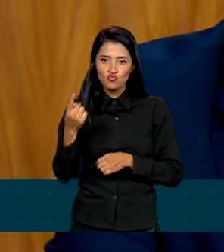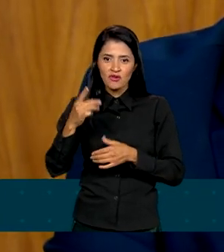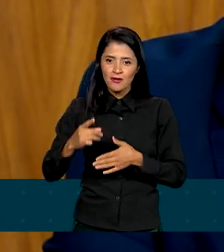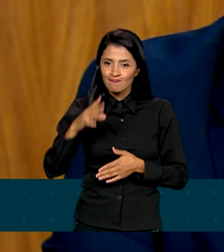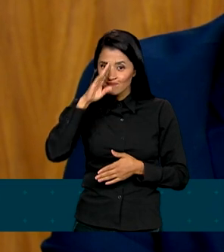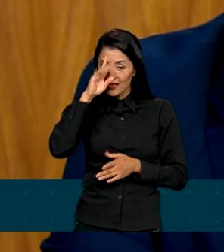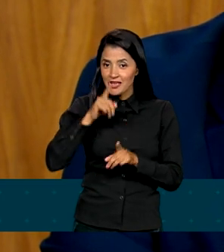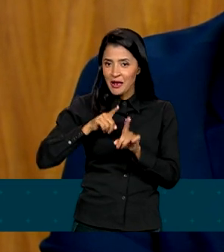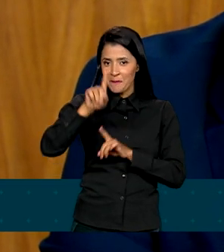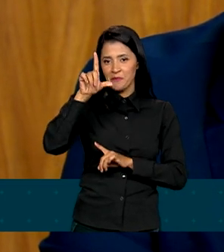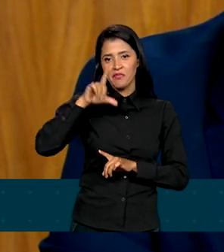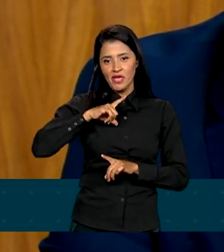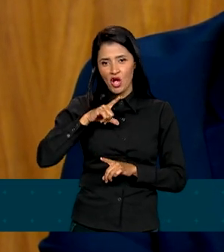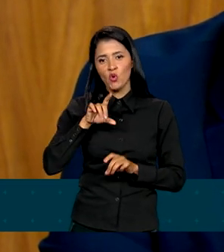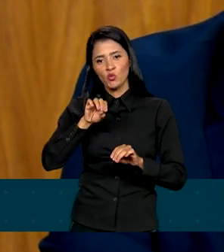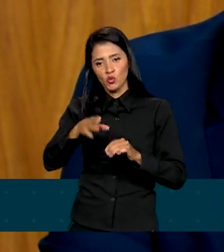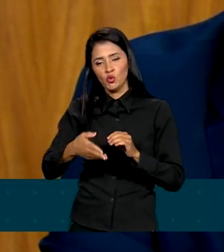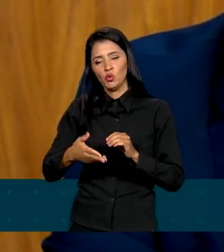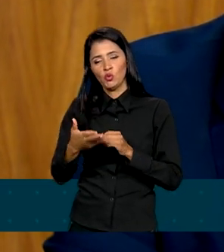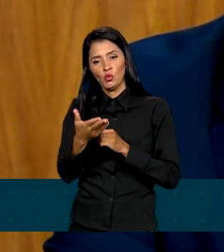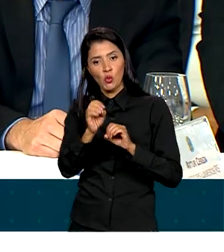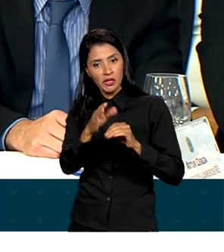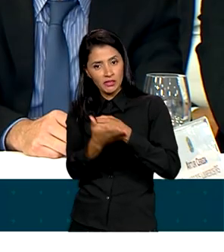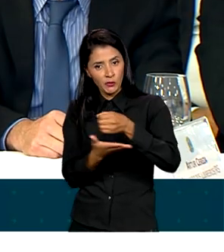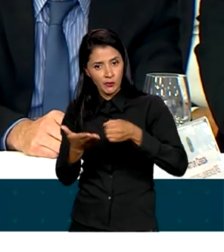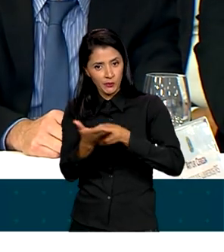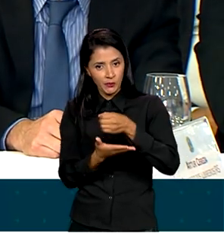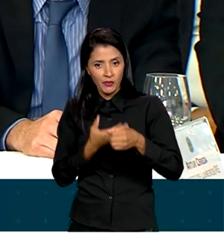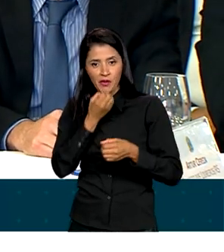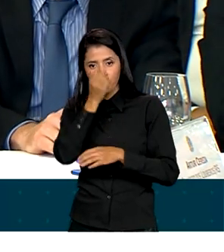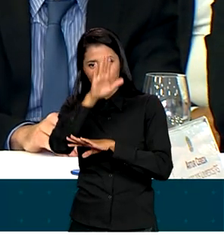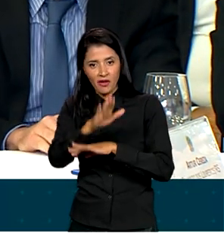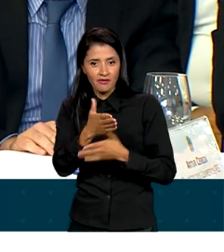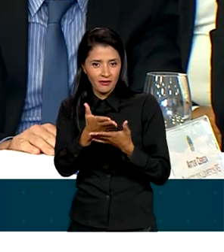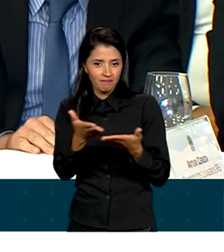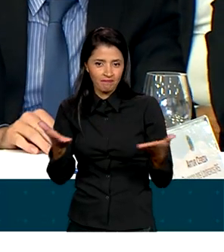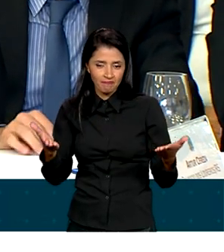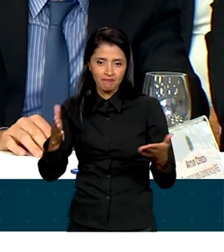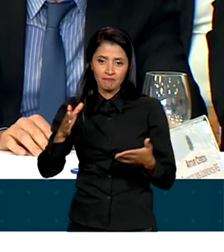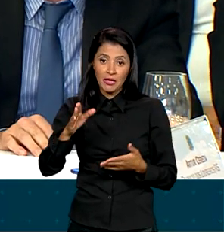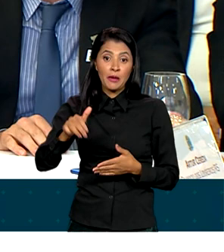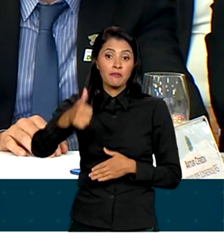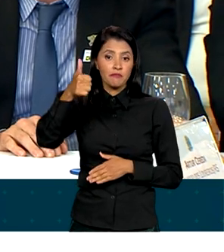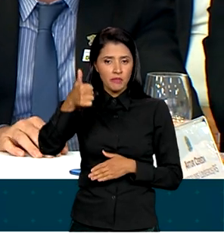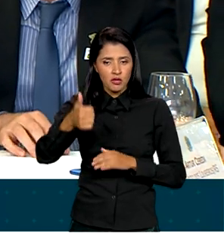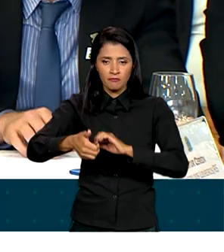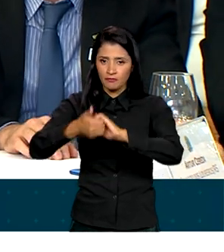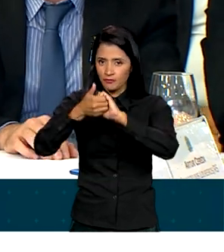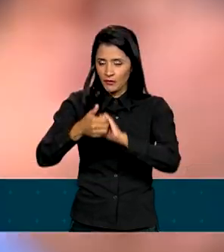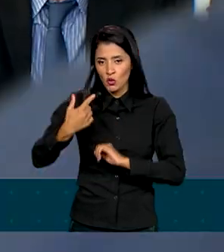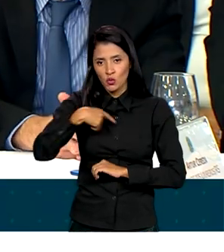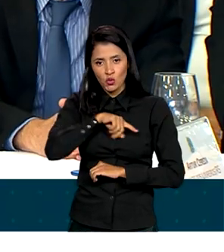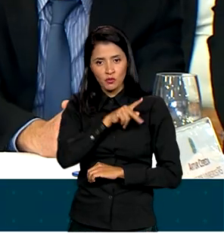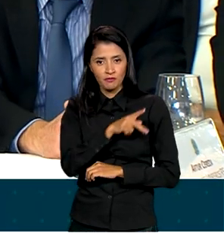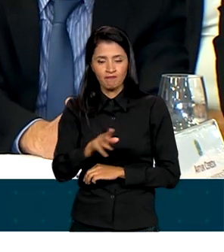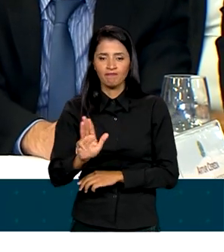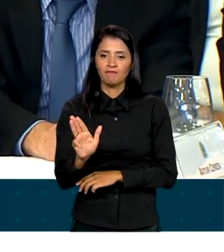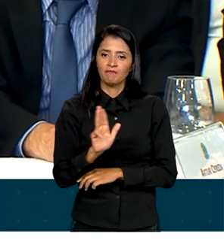básica. Aí, Alexandre Félix. Boa tarde a todos. Primeiramente aqui queria saudar o nosso presidente Lula,